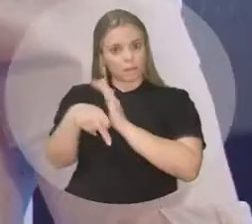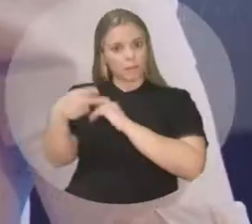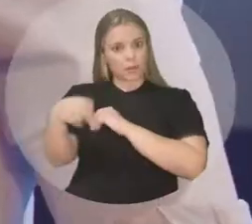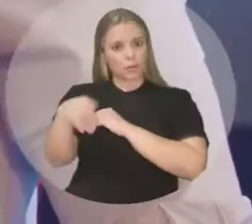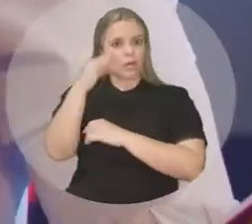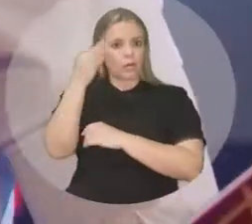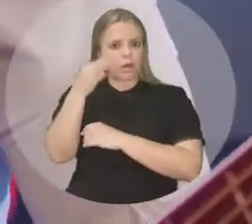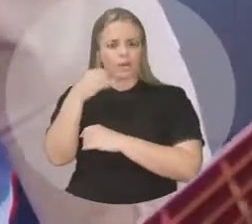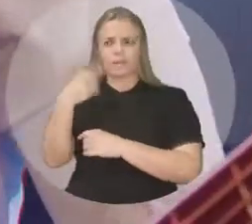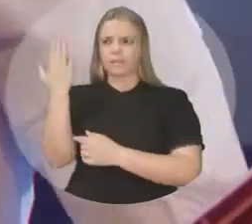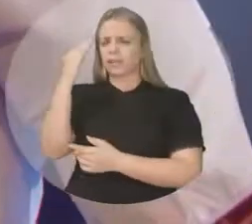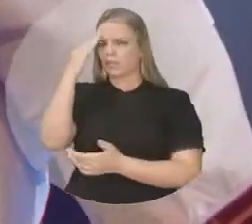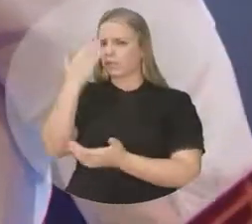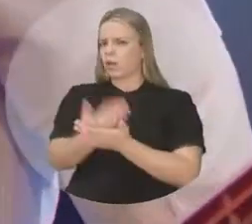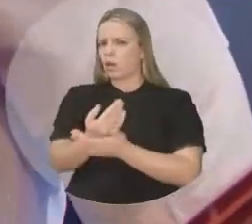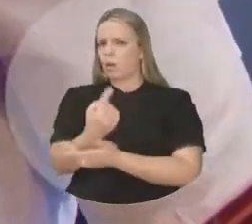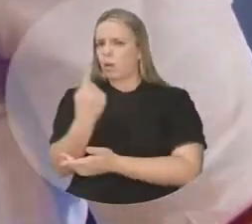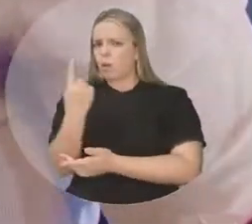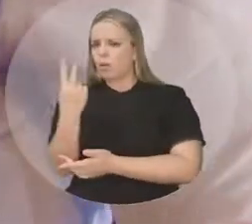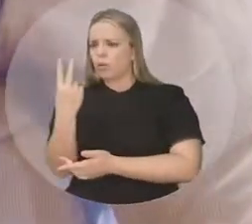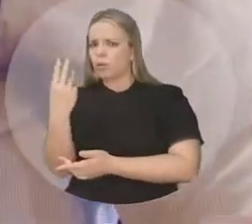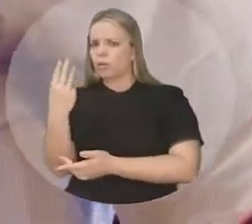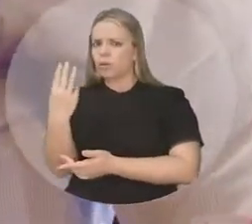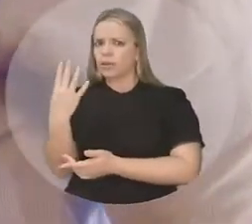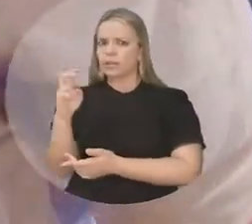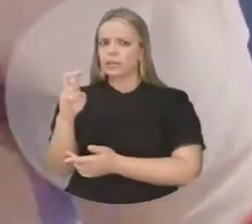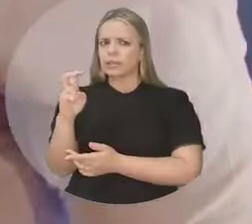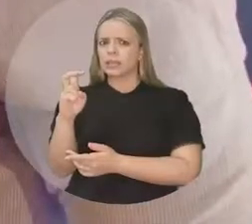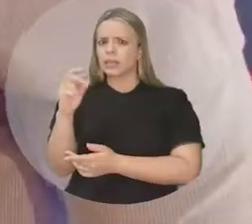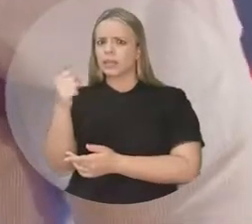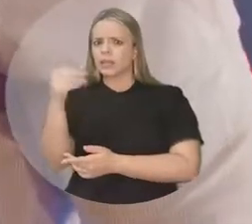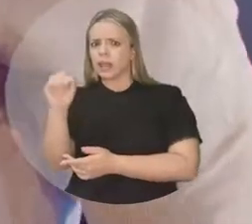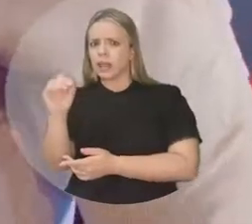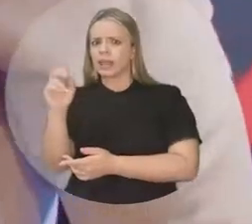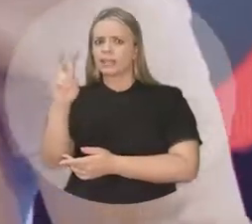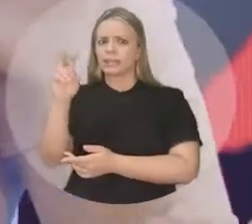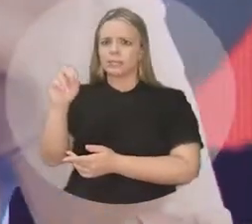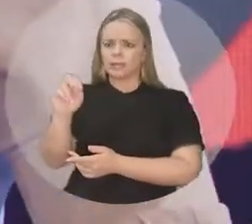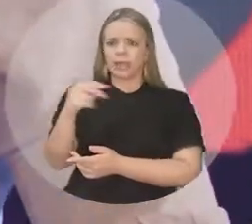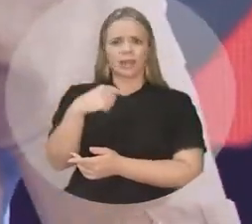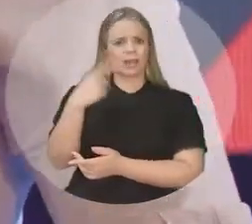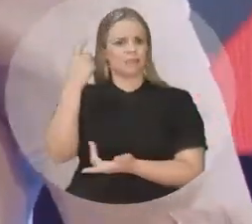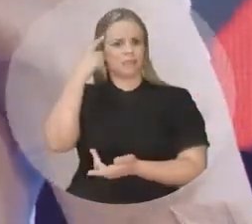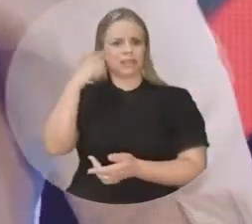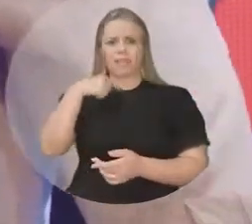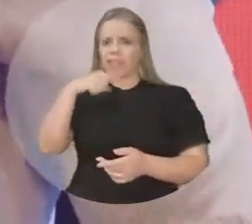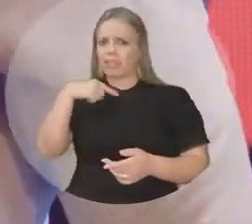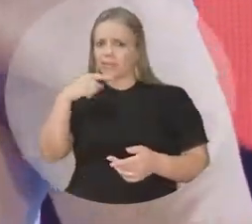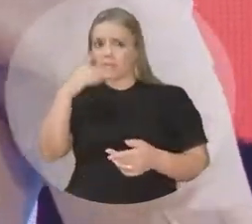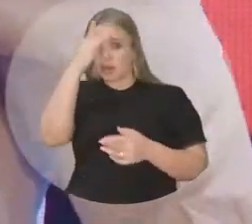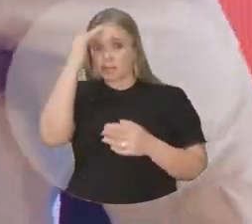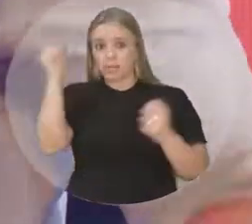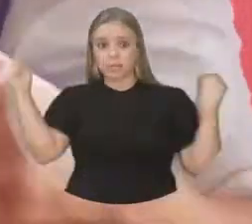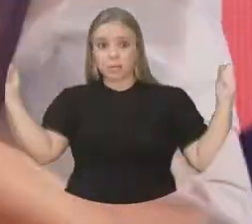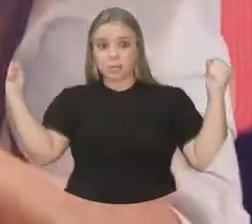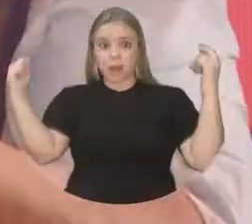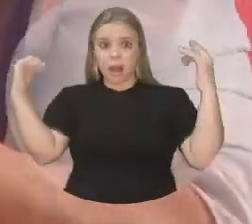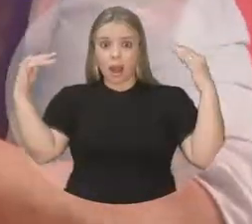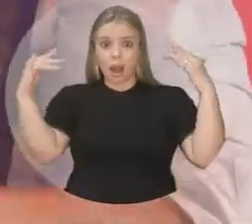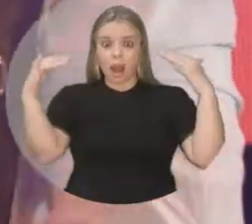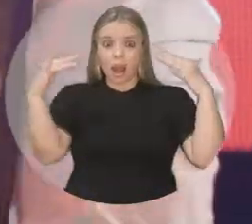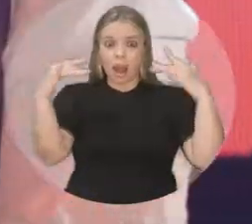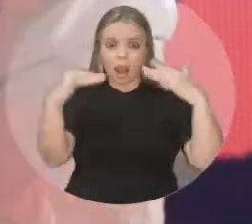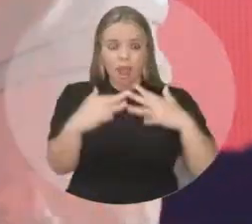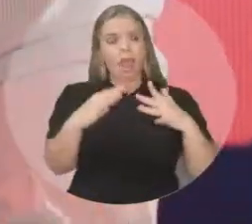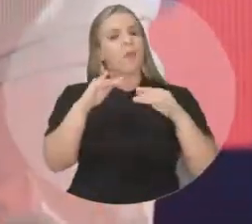todo mundo. A Desert Punk tem 3 anos de estrada, fazendo um som instrumental que foge um